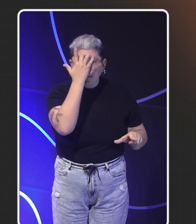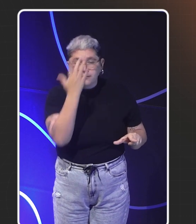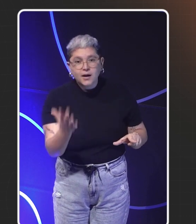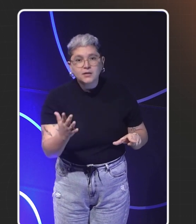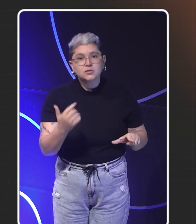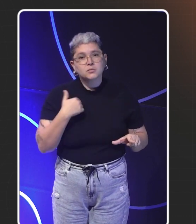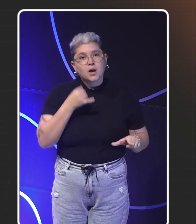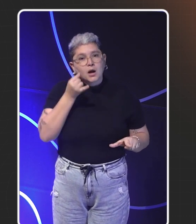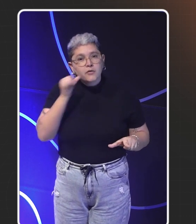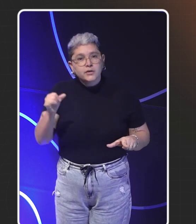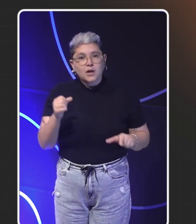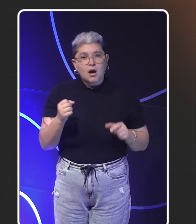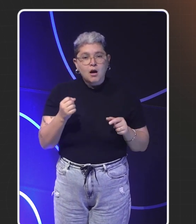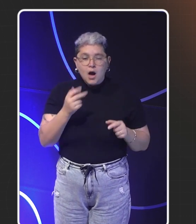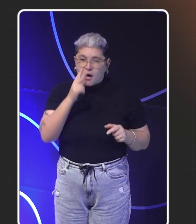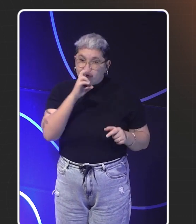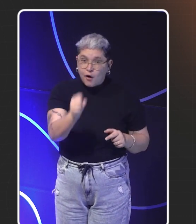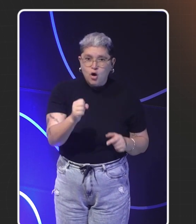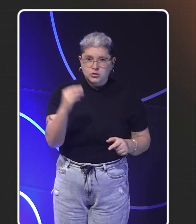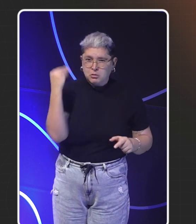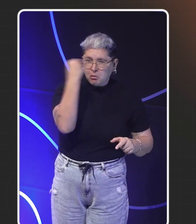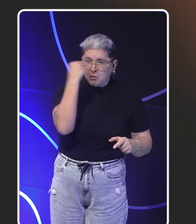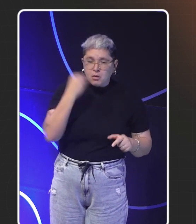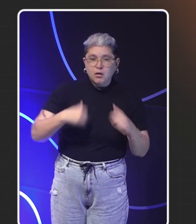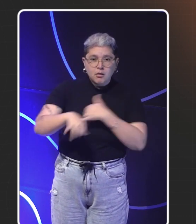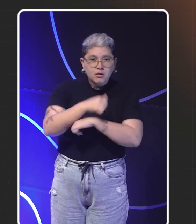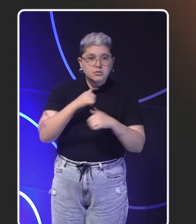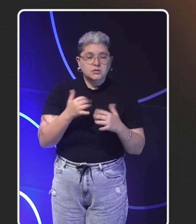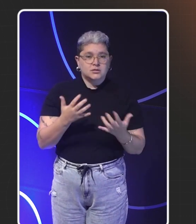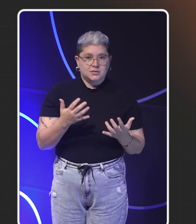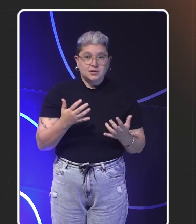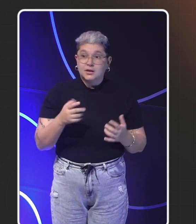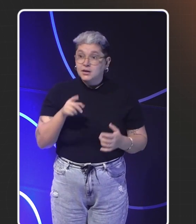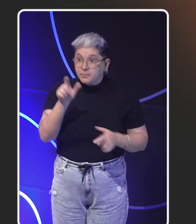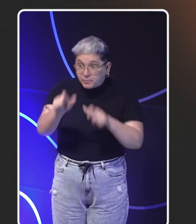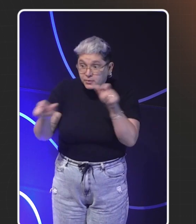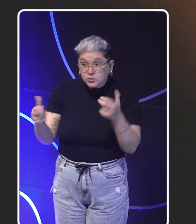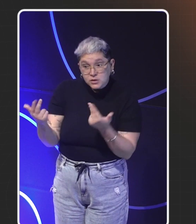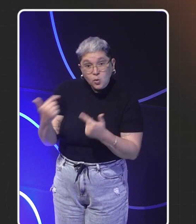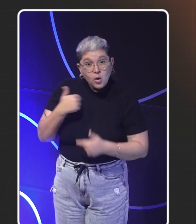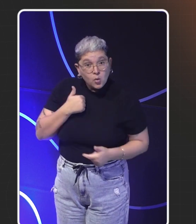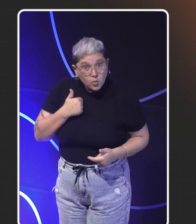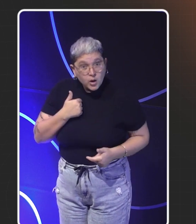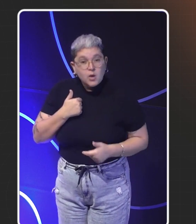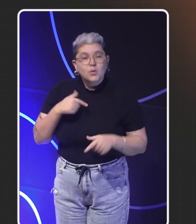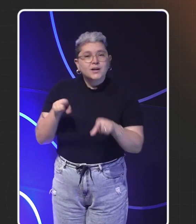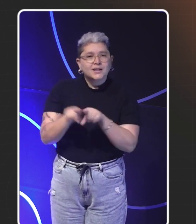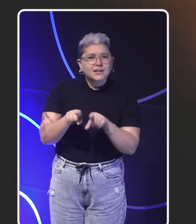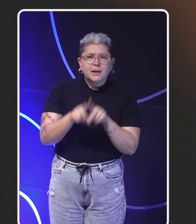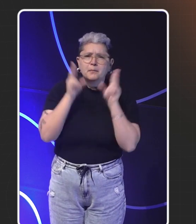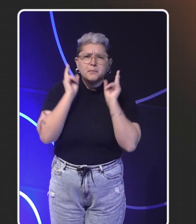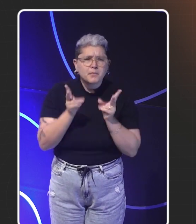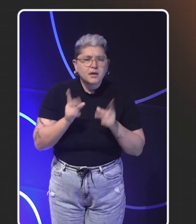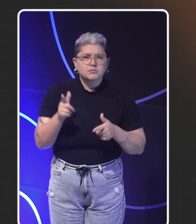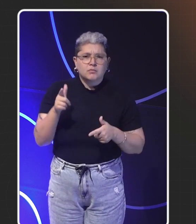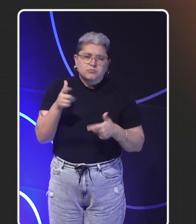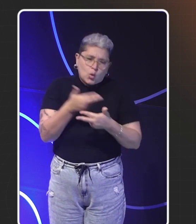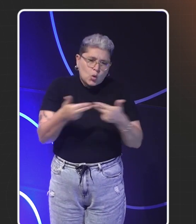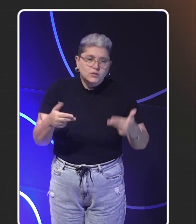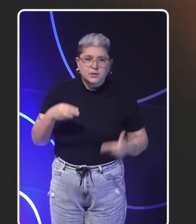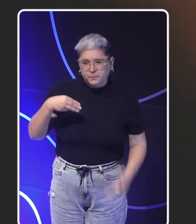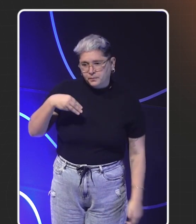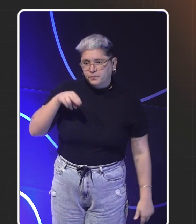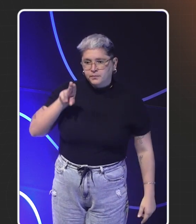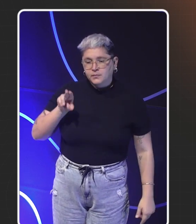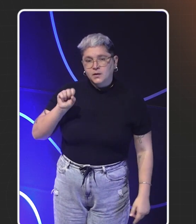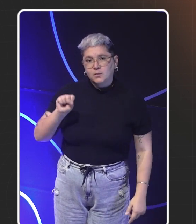energia com isso, e isso faz com que pessoas como eu, pessoas que tenham pouca força muscular, ou pessoas com deficiência de uma maneira